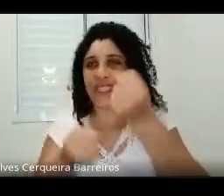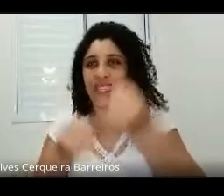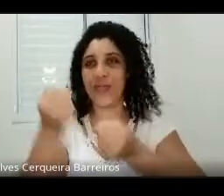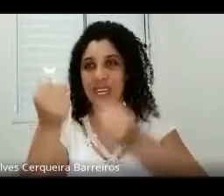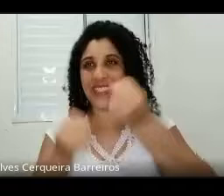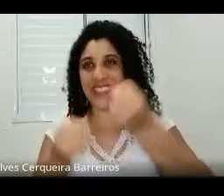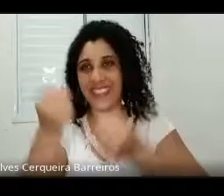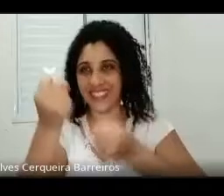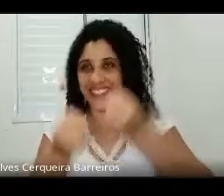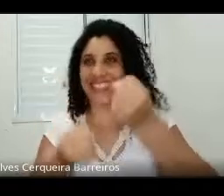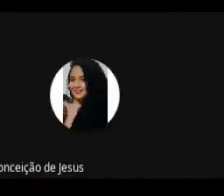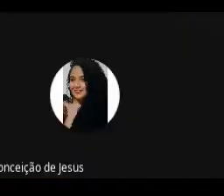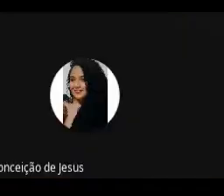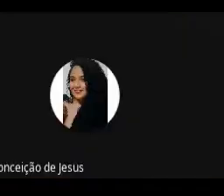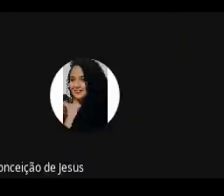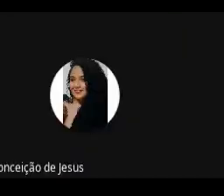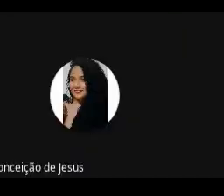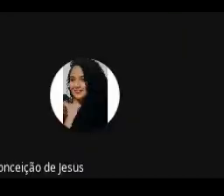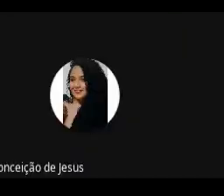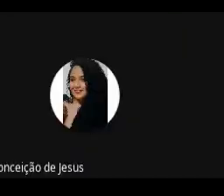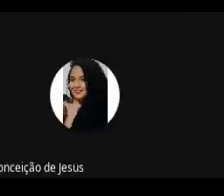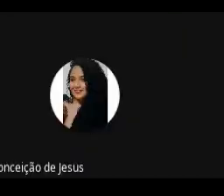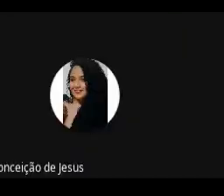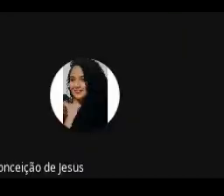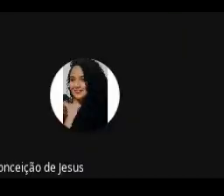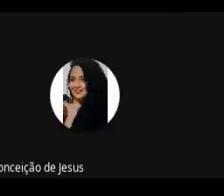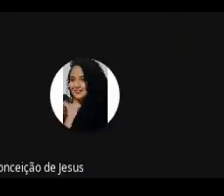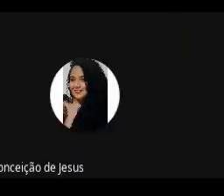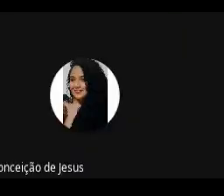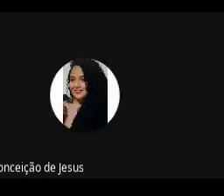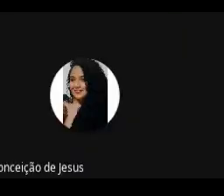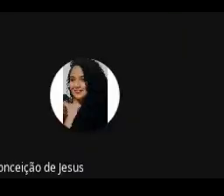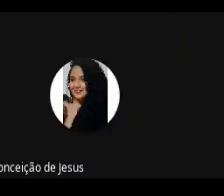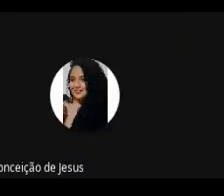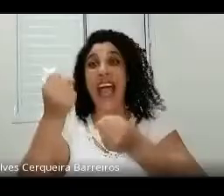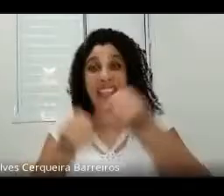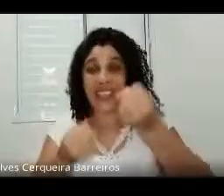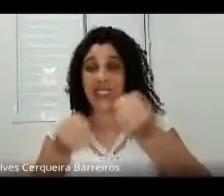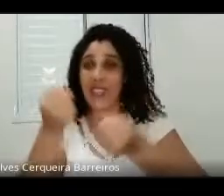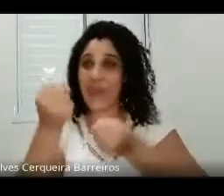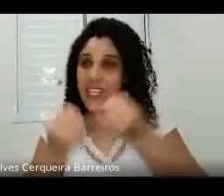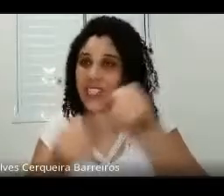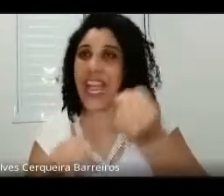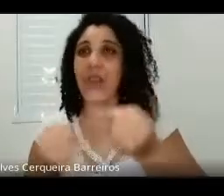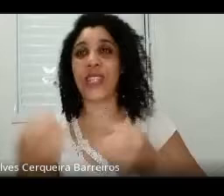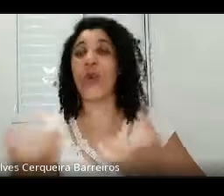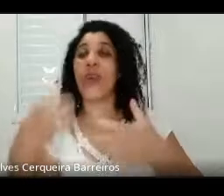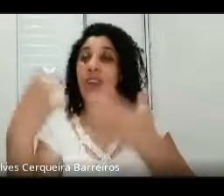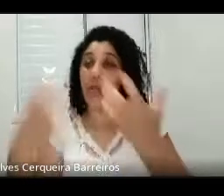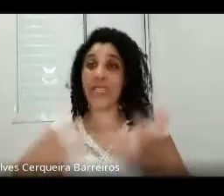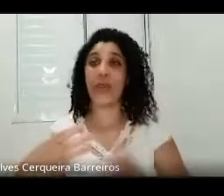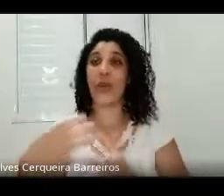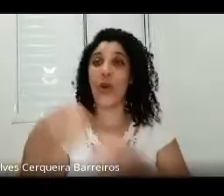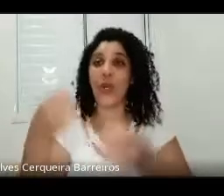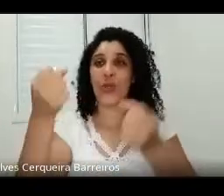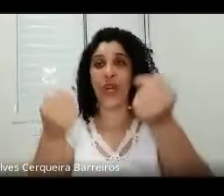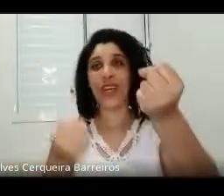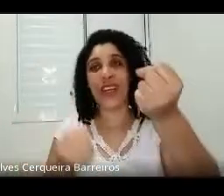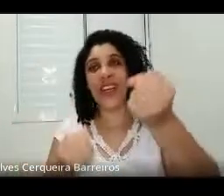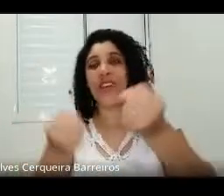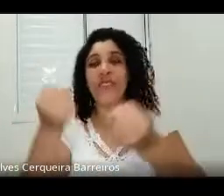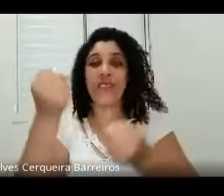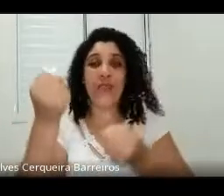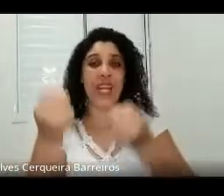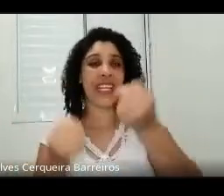ficou parecendo assim, né? isso, pronto. Isso. Aqui, justamente, carro. Então, é um sinal icônico,